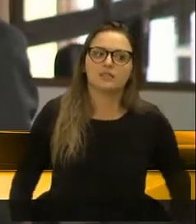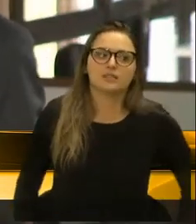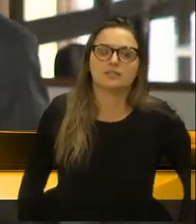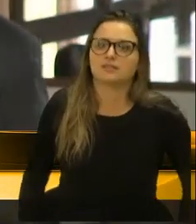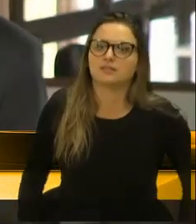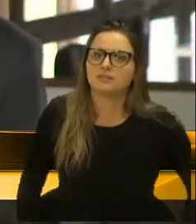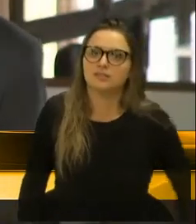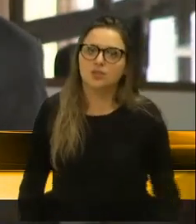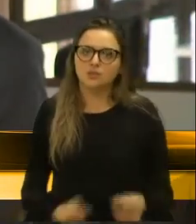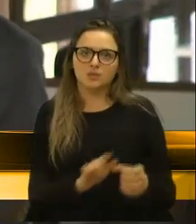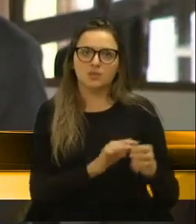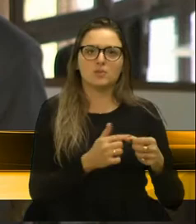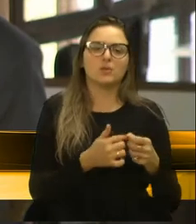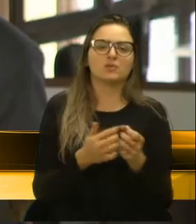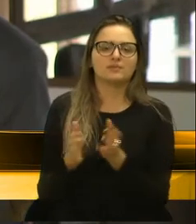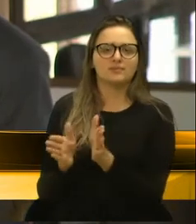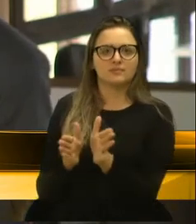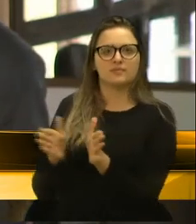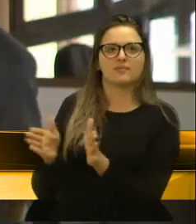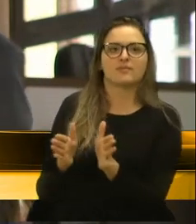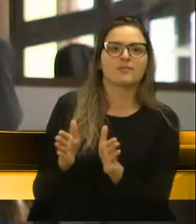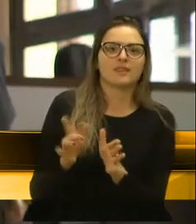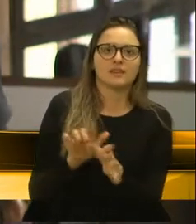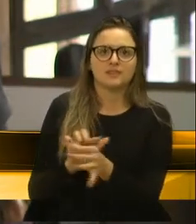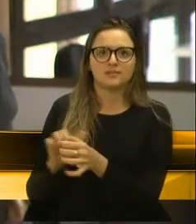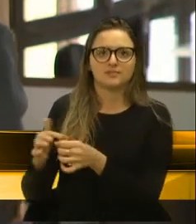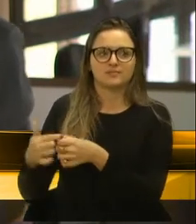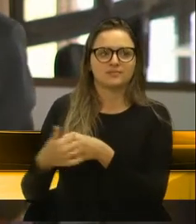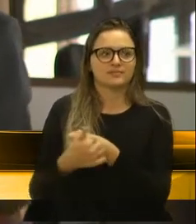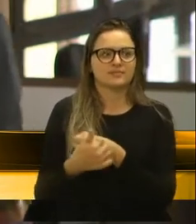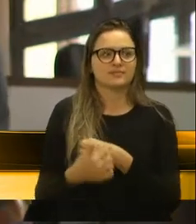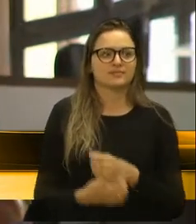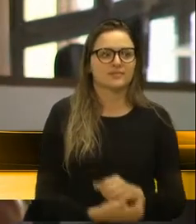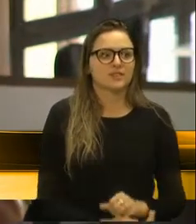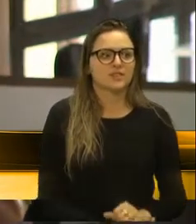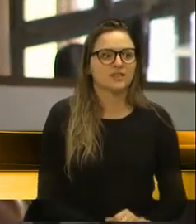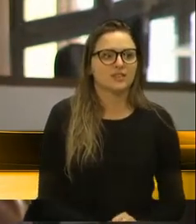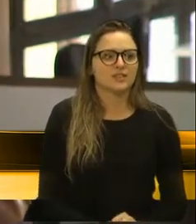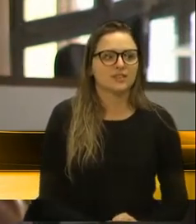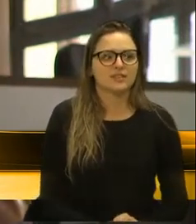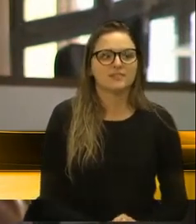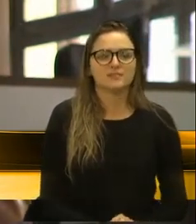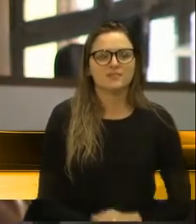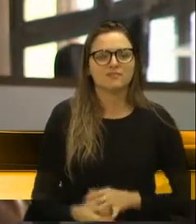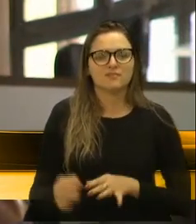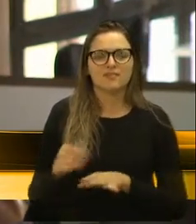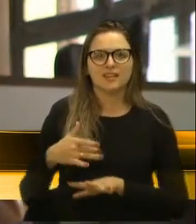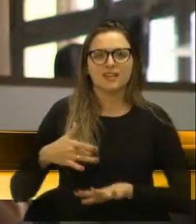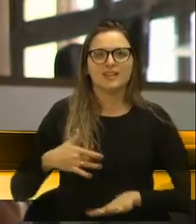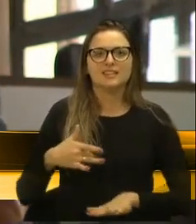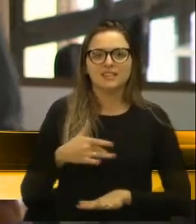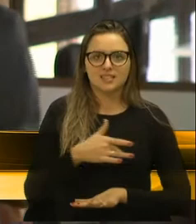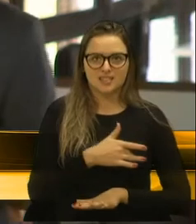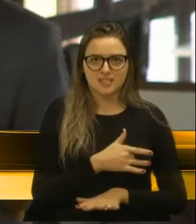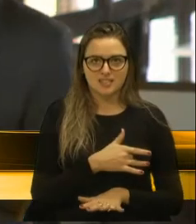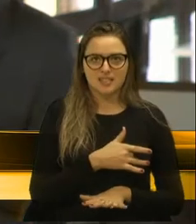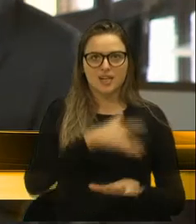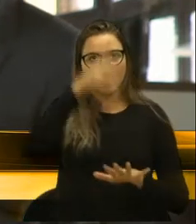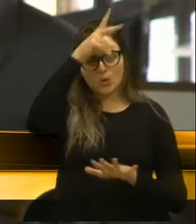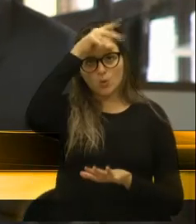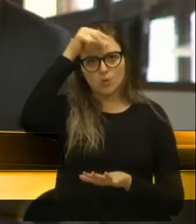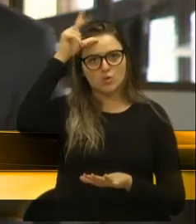de debater a questão da mobilidade urbana, da questão da licitação, da saúde pública, tem a questão das terceirizações